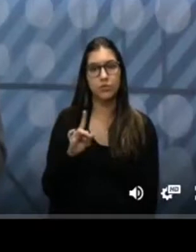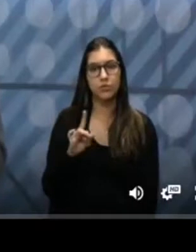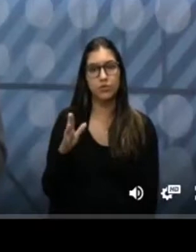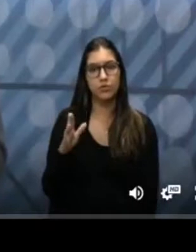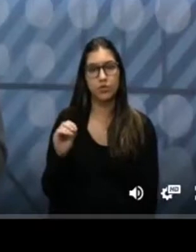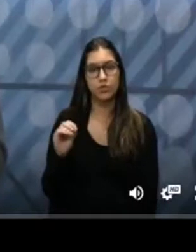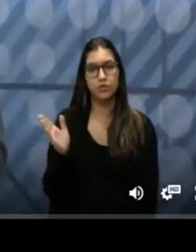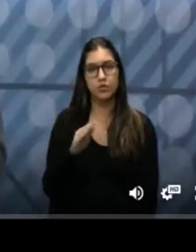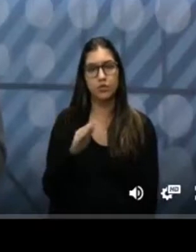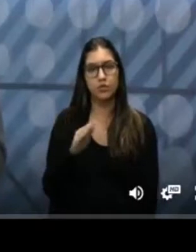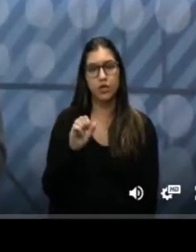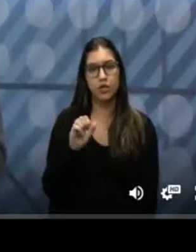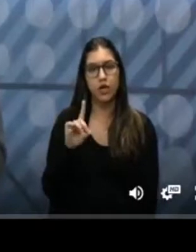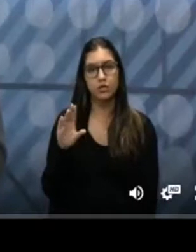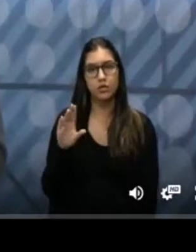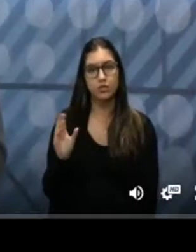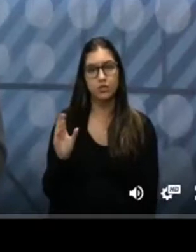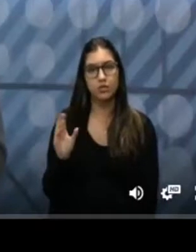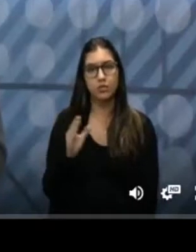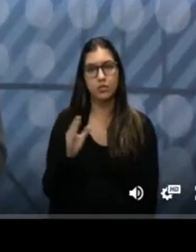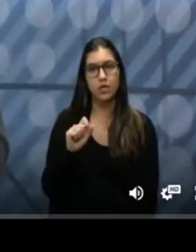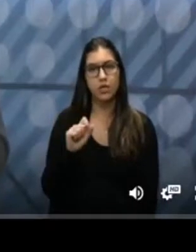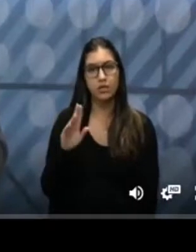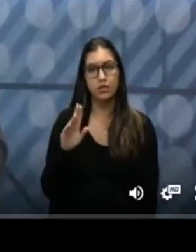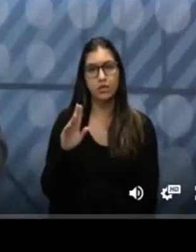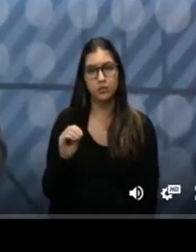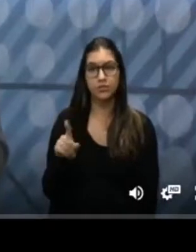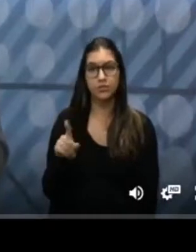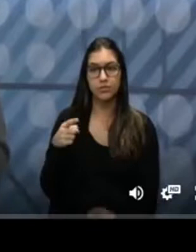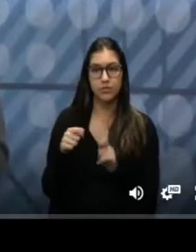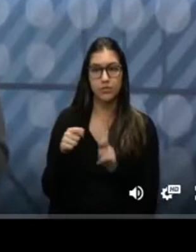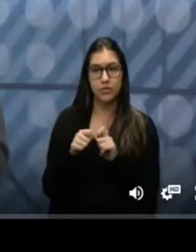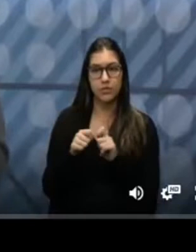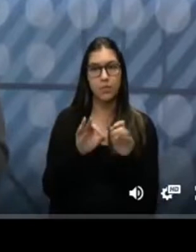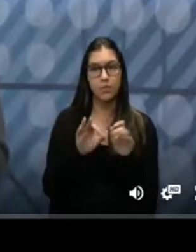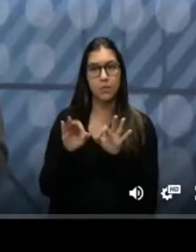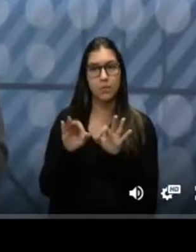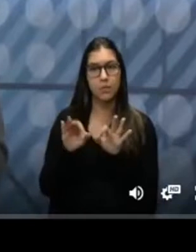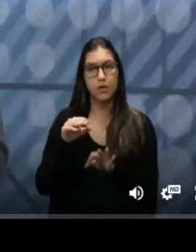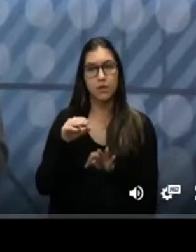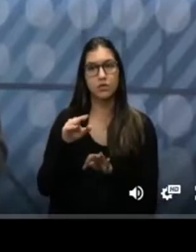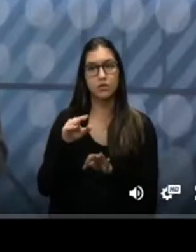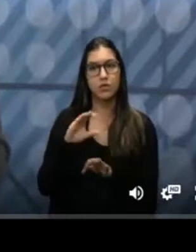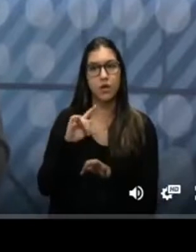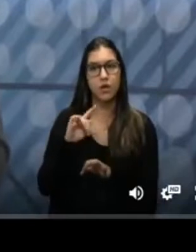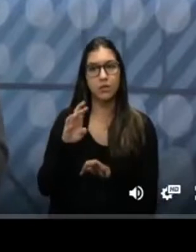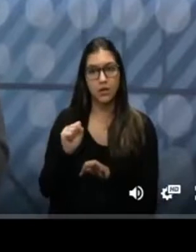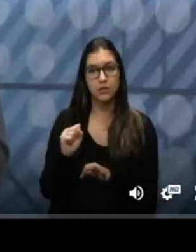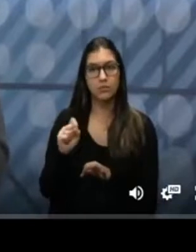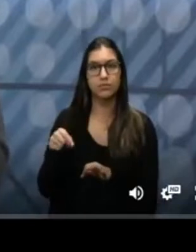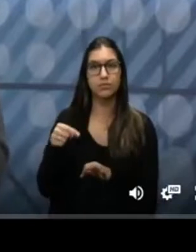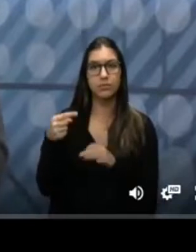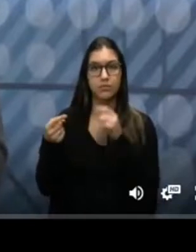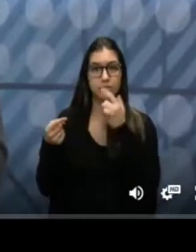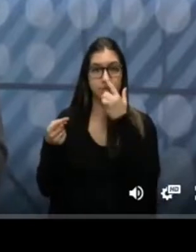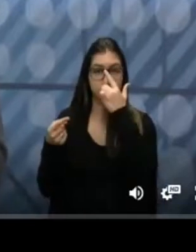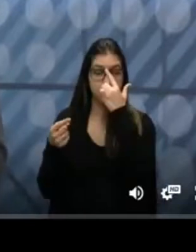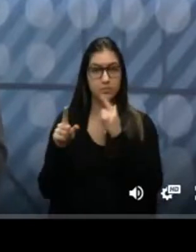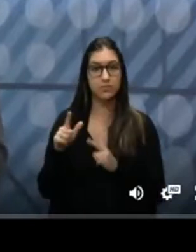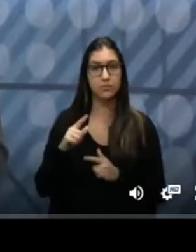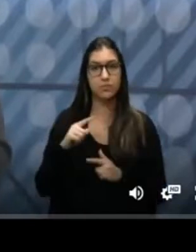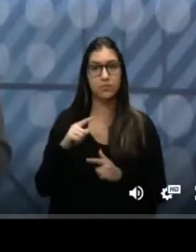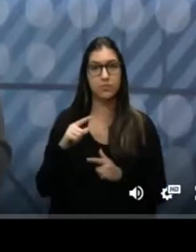ácido salicílico. Fazendo essa parte do preparo dos capilares, nós vamos partir então para a determinação desses pontos